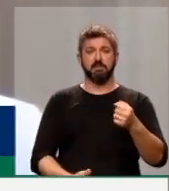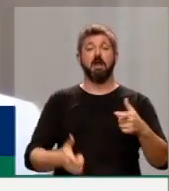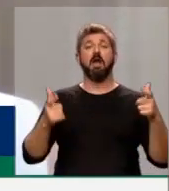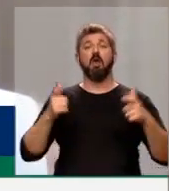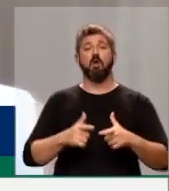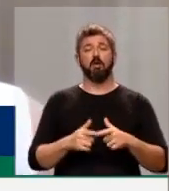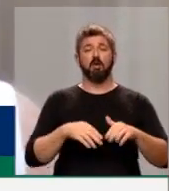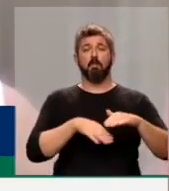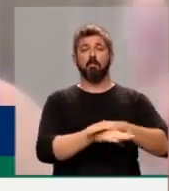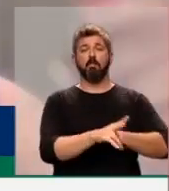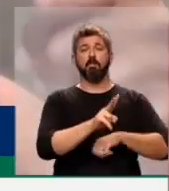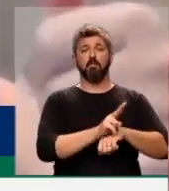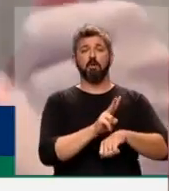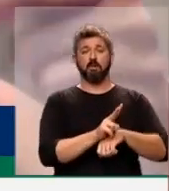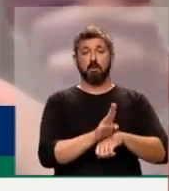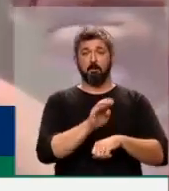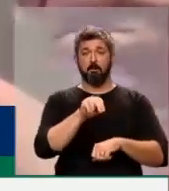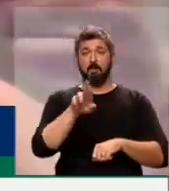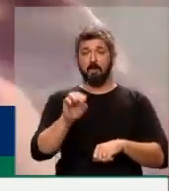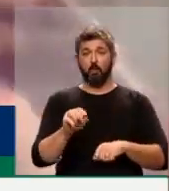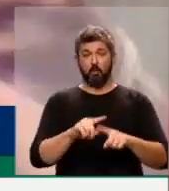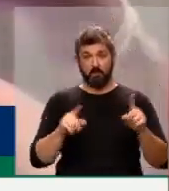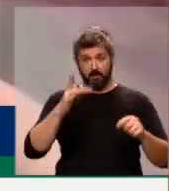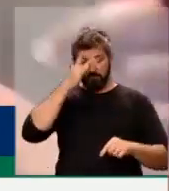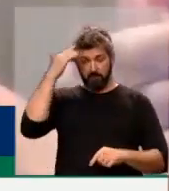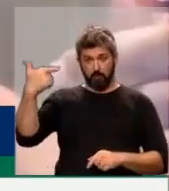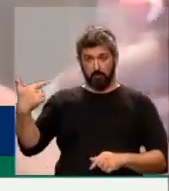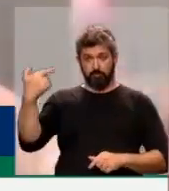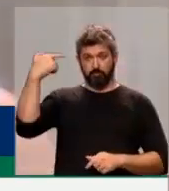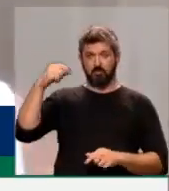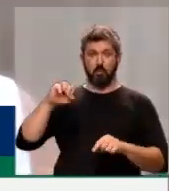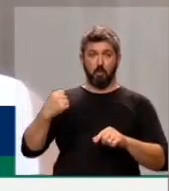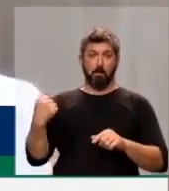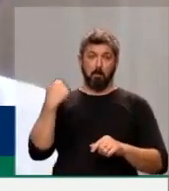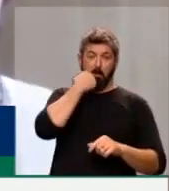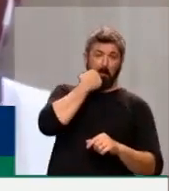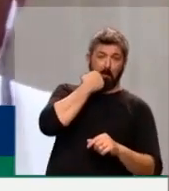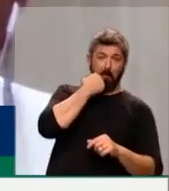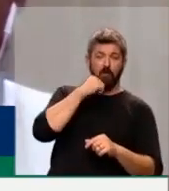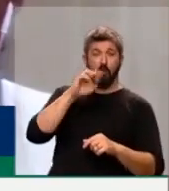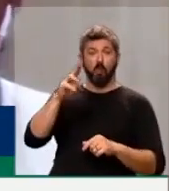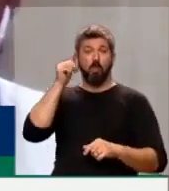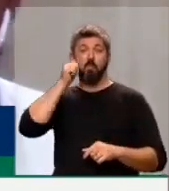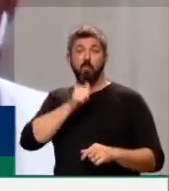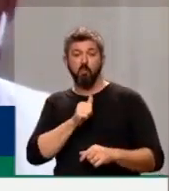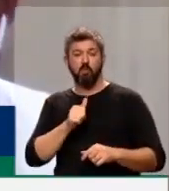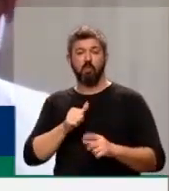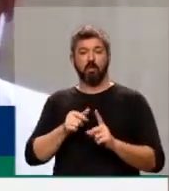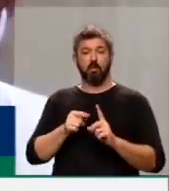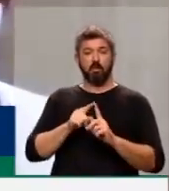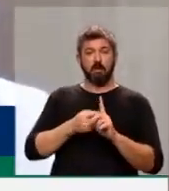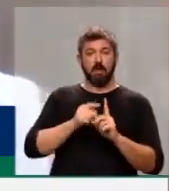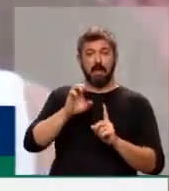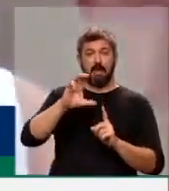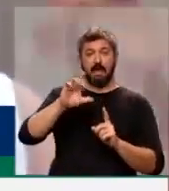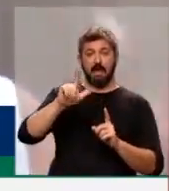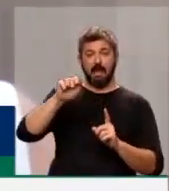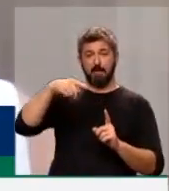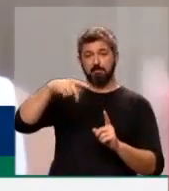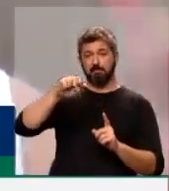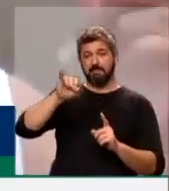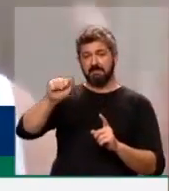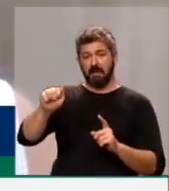bancos de sangue? Só que quem chega com um tiro, com um soco ou pancada, ou uma mulher que chega em pré-eclâmpsia,